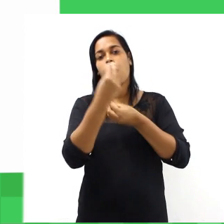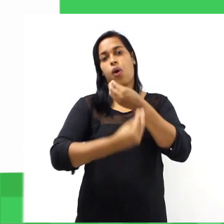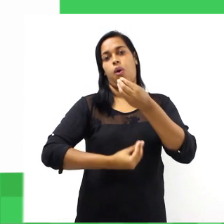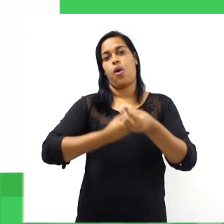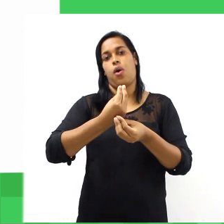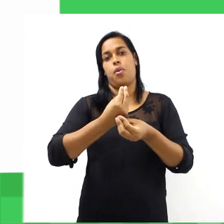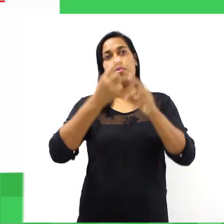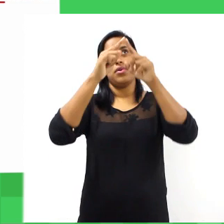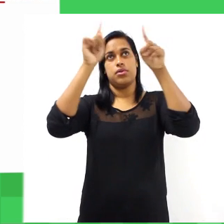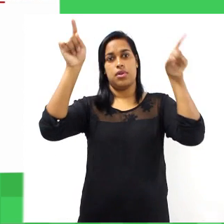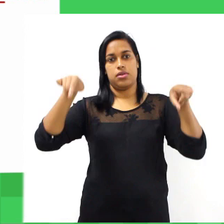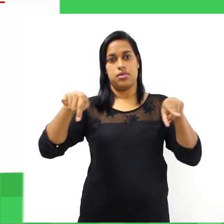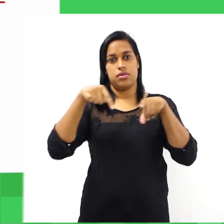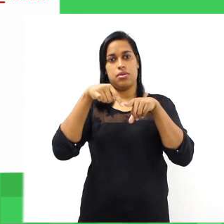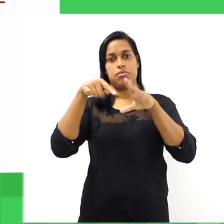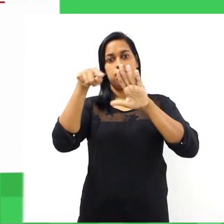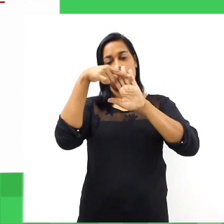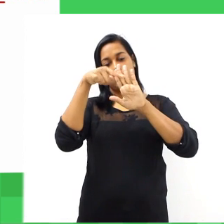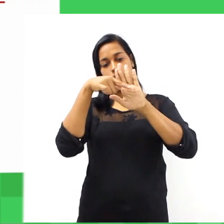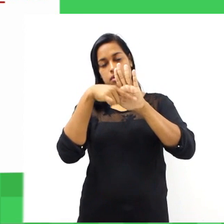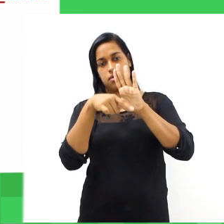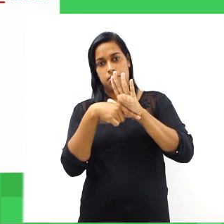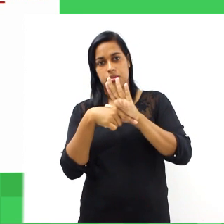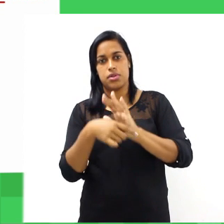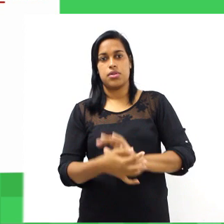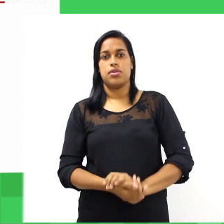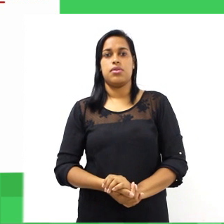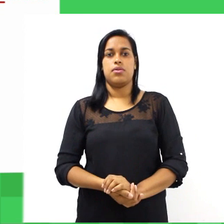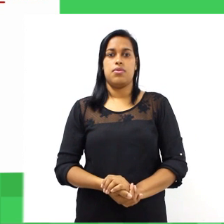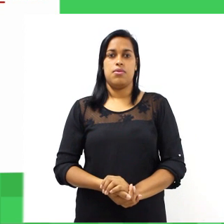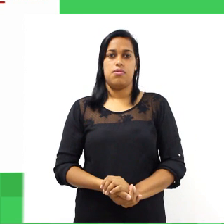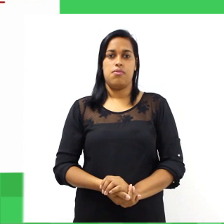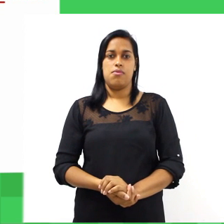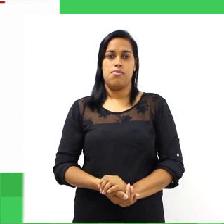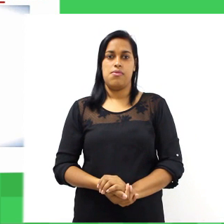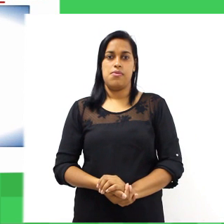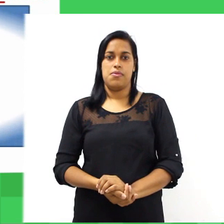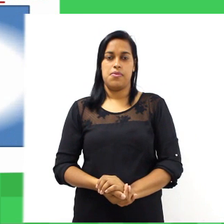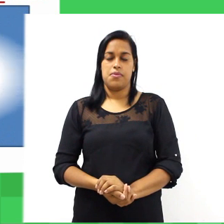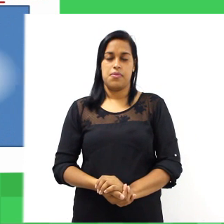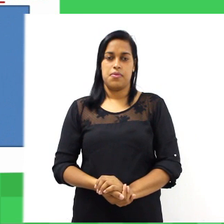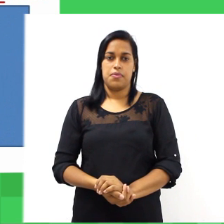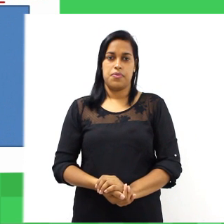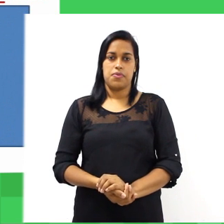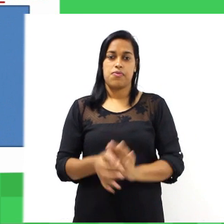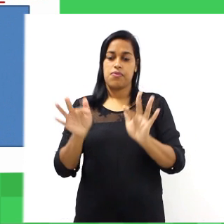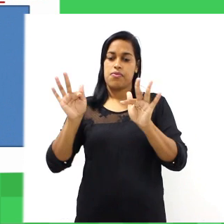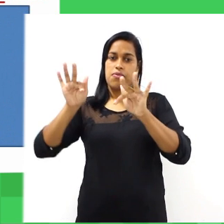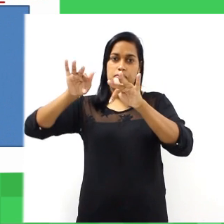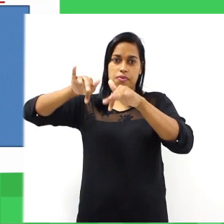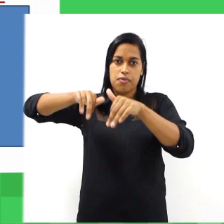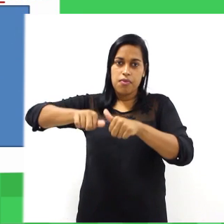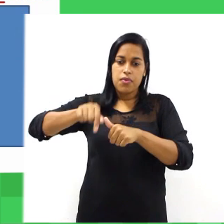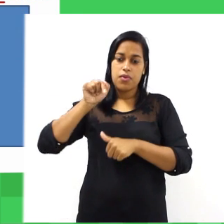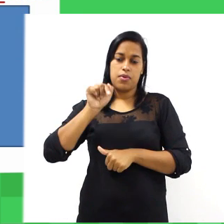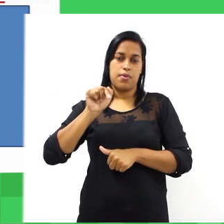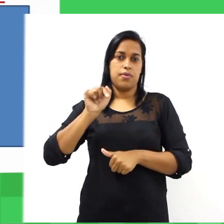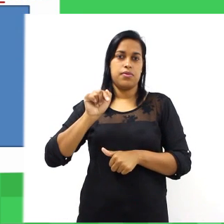Na tabela, na nossa cláusula, a gente vai no final